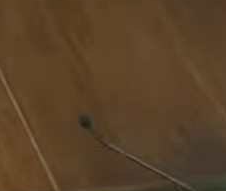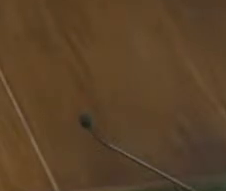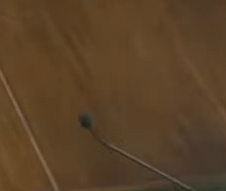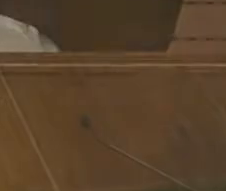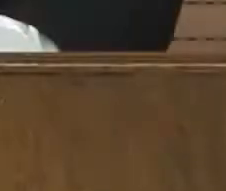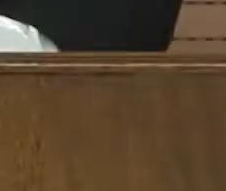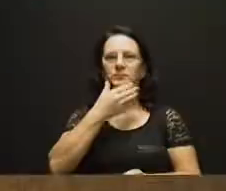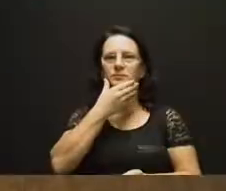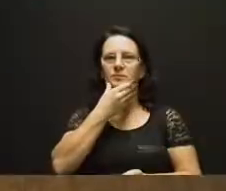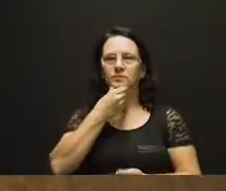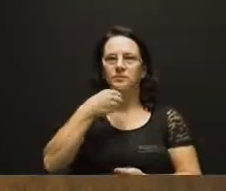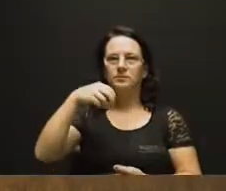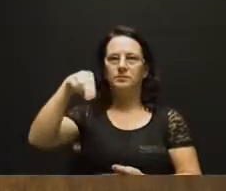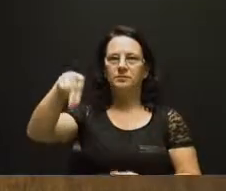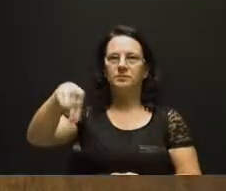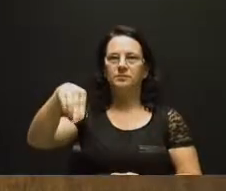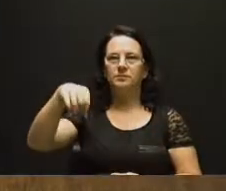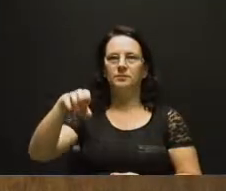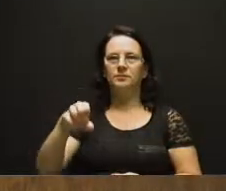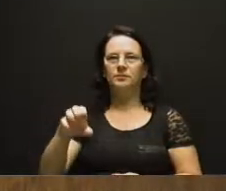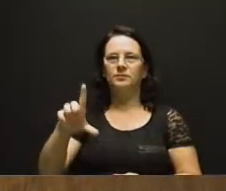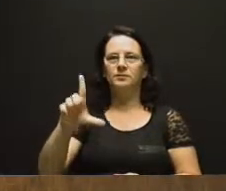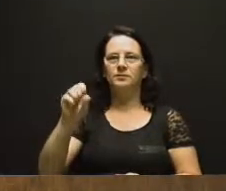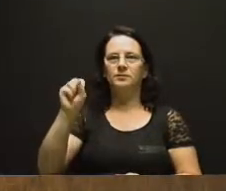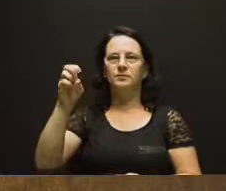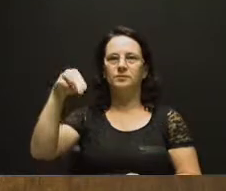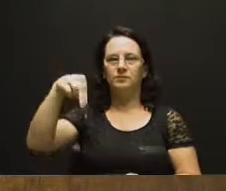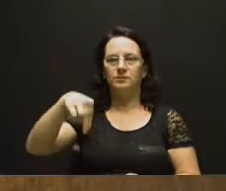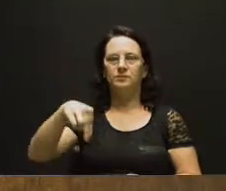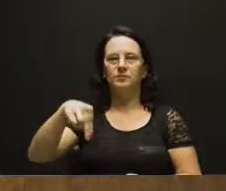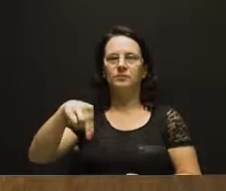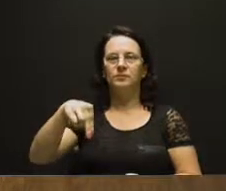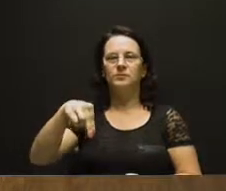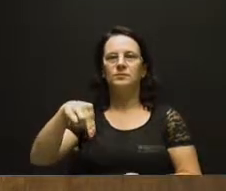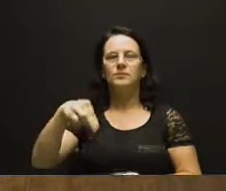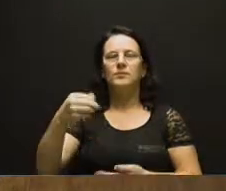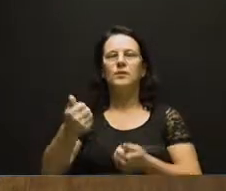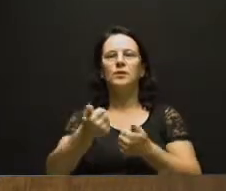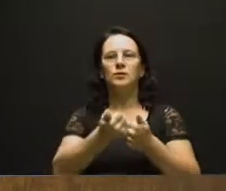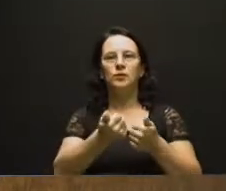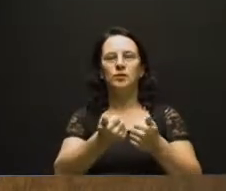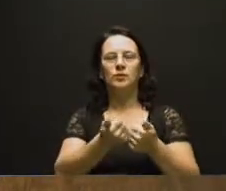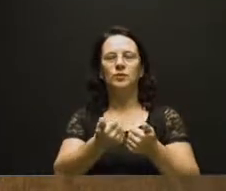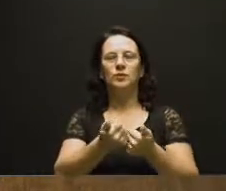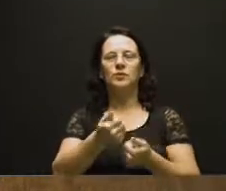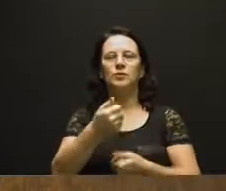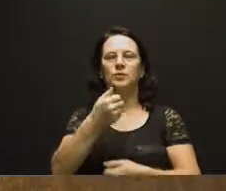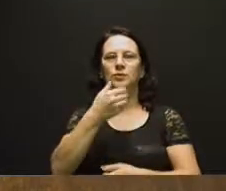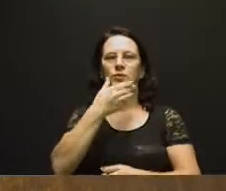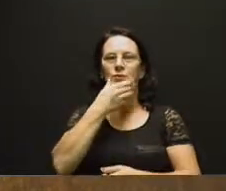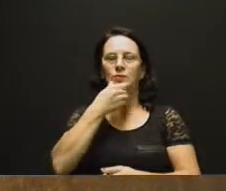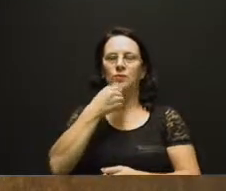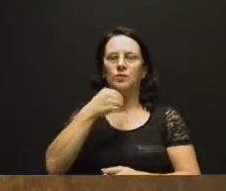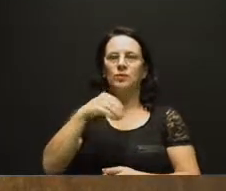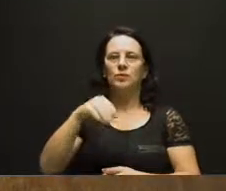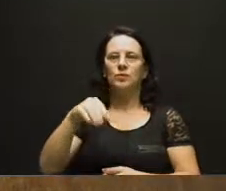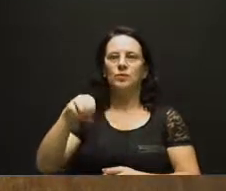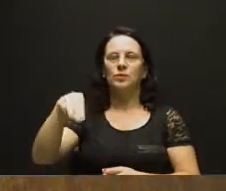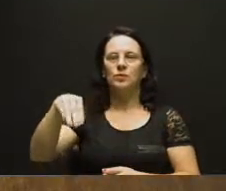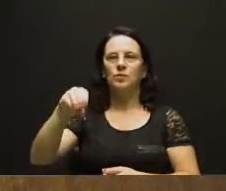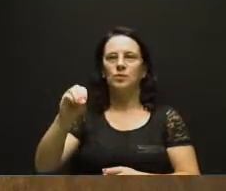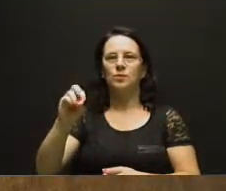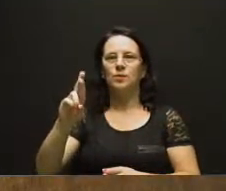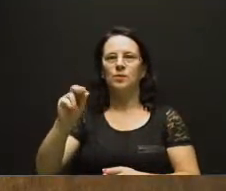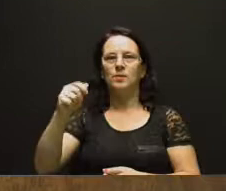torneus ou machado reis representando o doutor andré mohamed zazi presidente da oab de